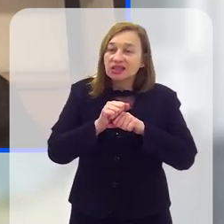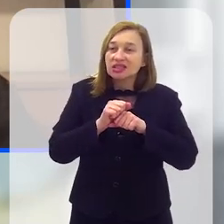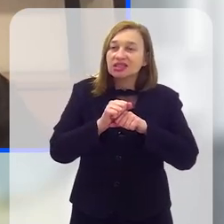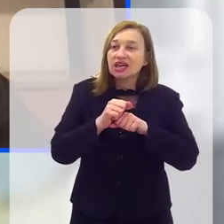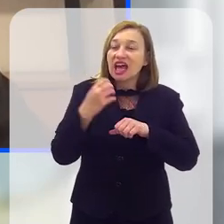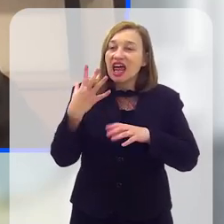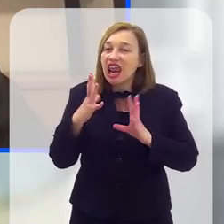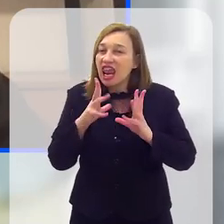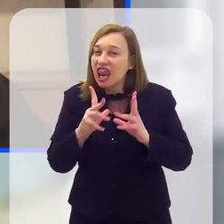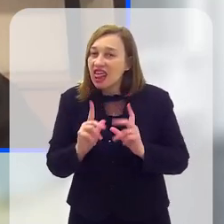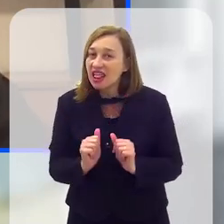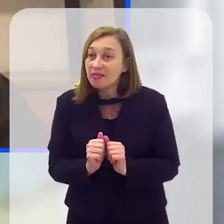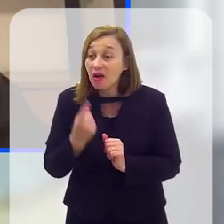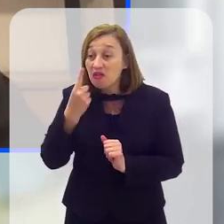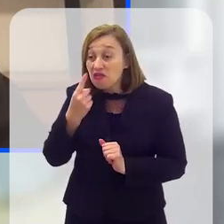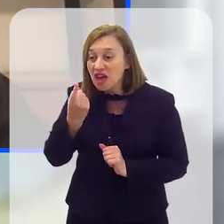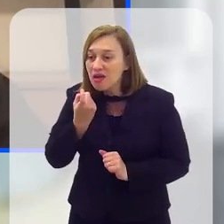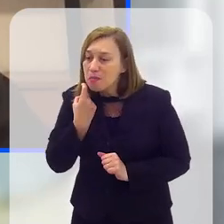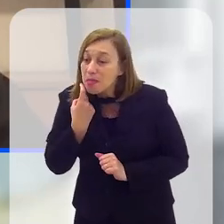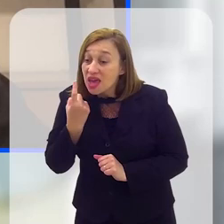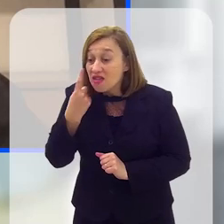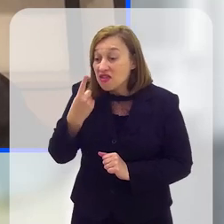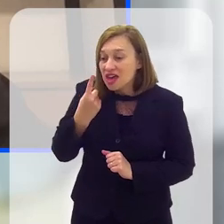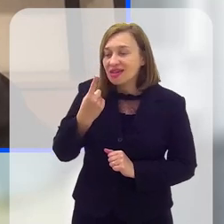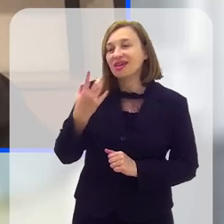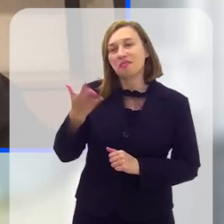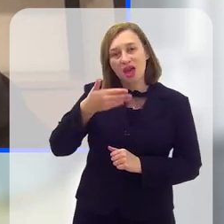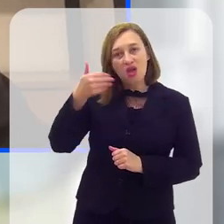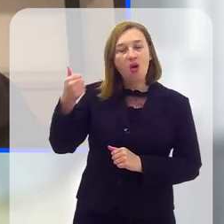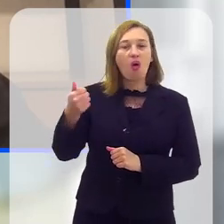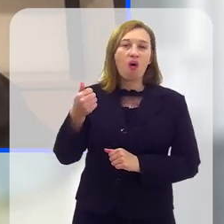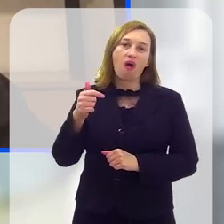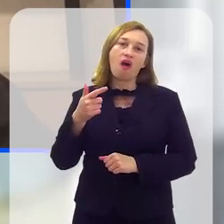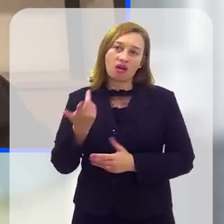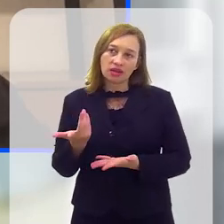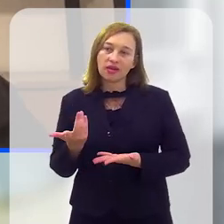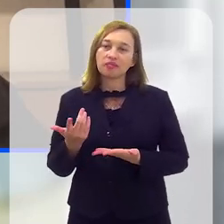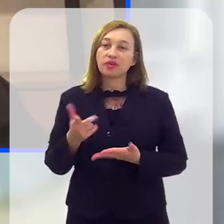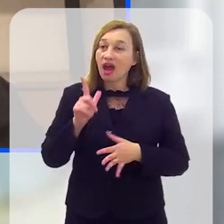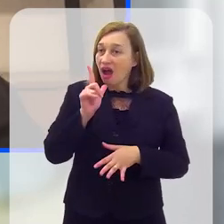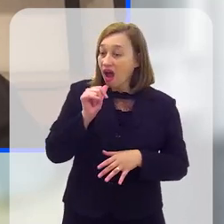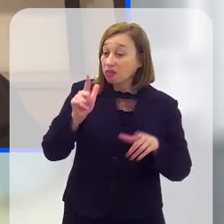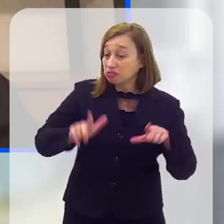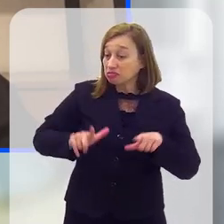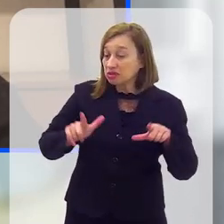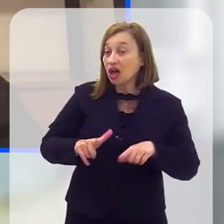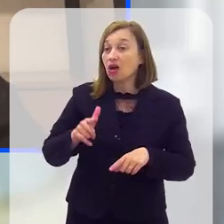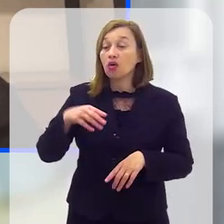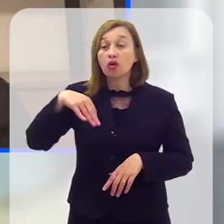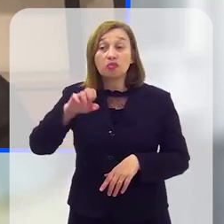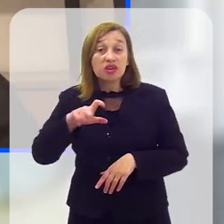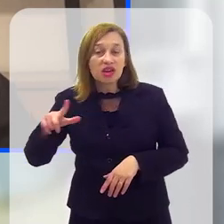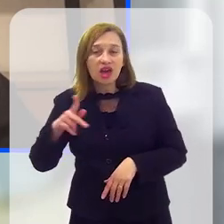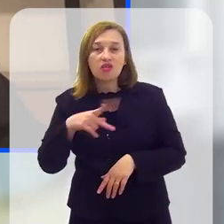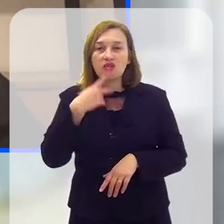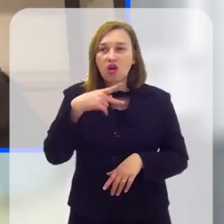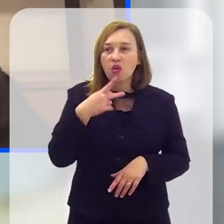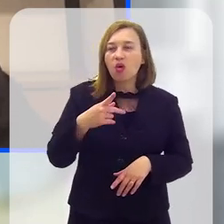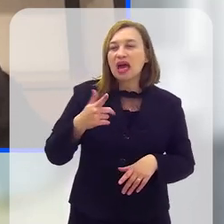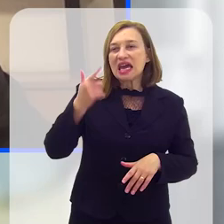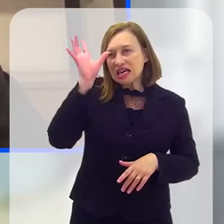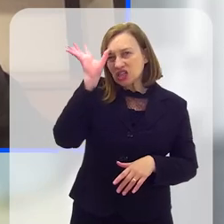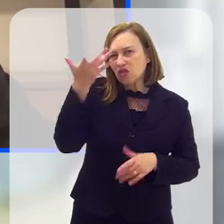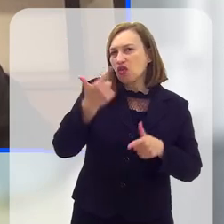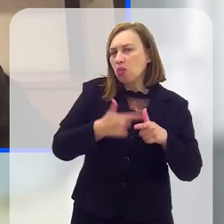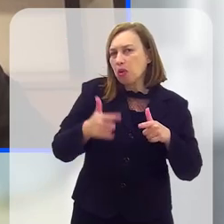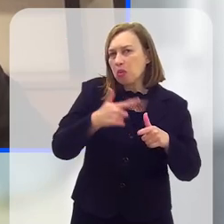Então, realmente, os dados mostram que isso está melhorando. Ainda como o Miguel falou, a gente resolveu